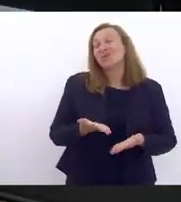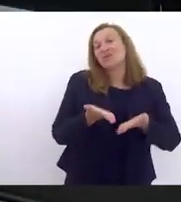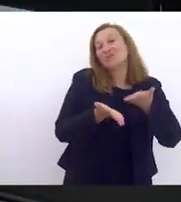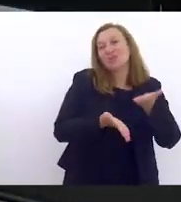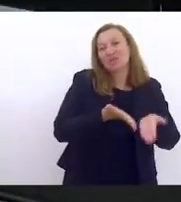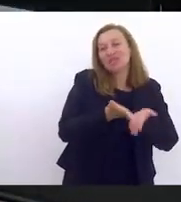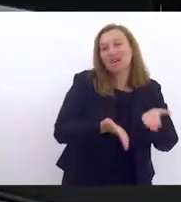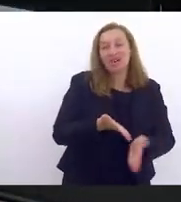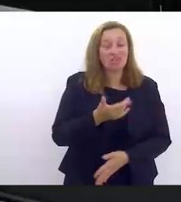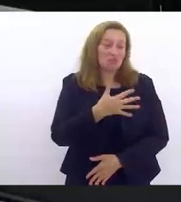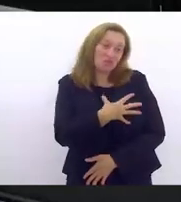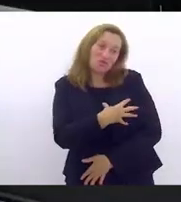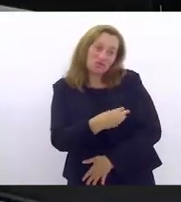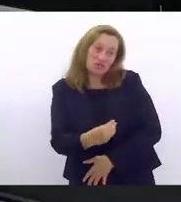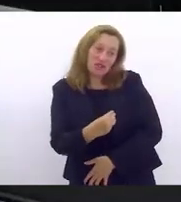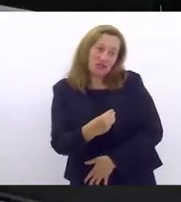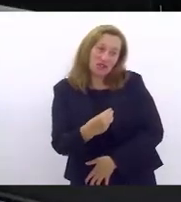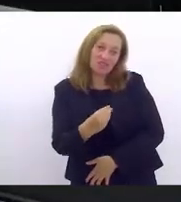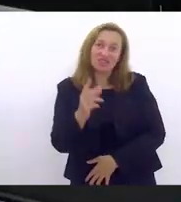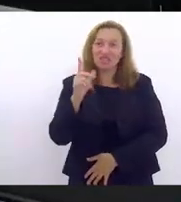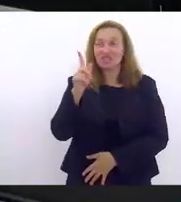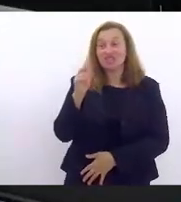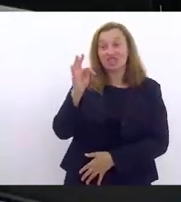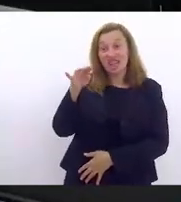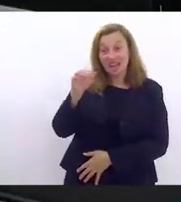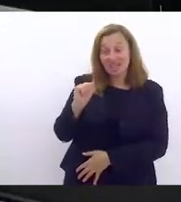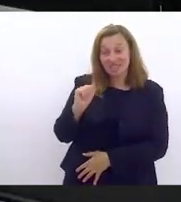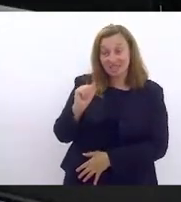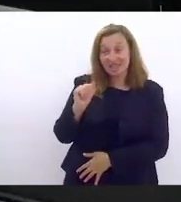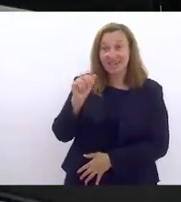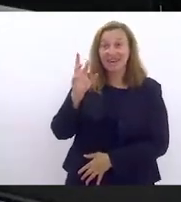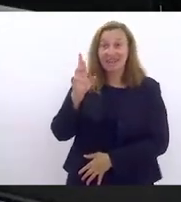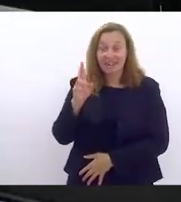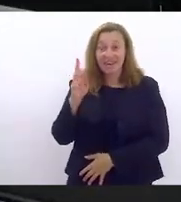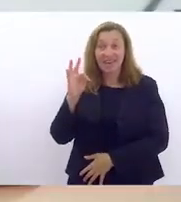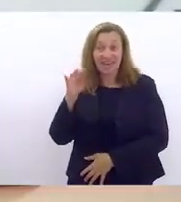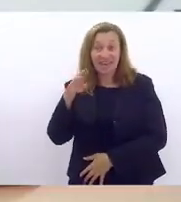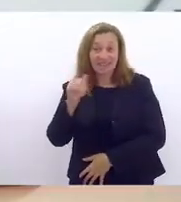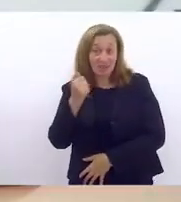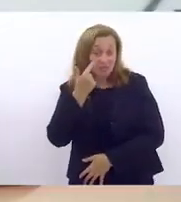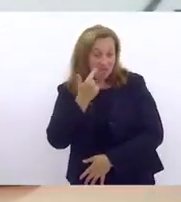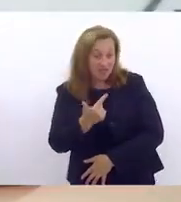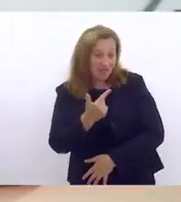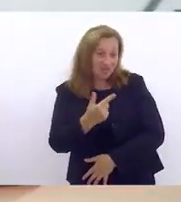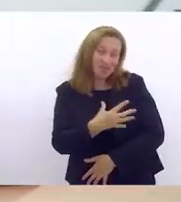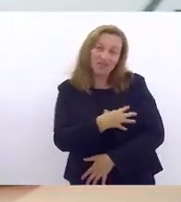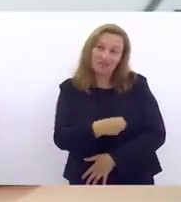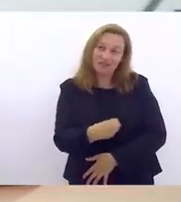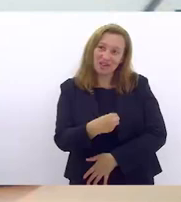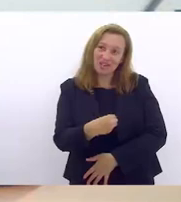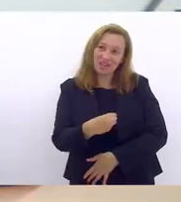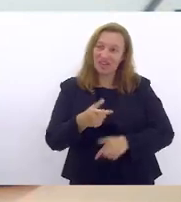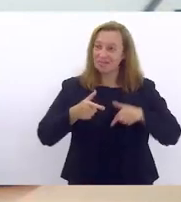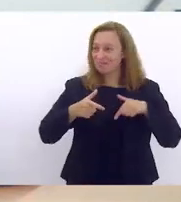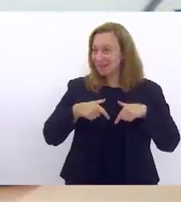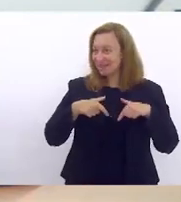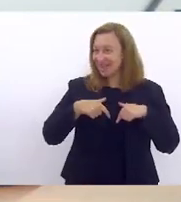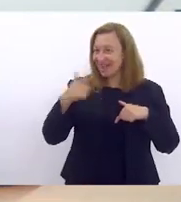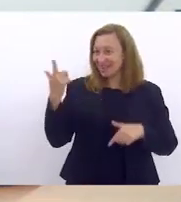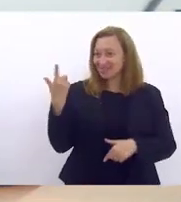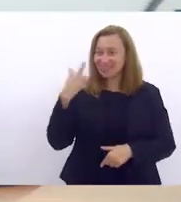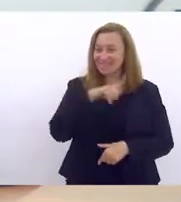na ginástica rítmica, e aí não teve jeito, tive que ficar lá, pelo menos até ela ganhar a primeira medalha, e aí vim correndo para